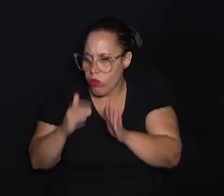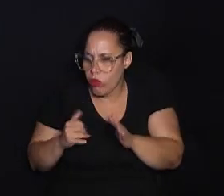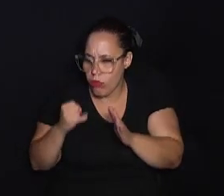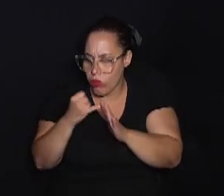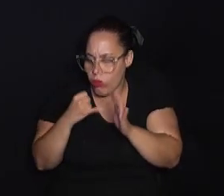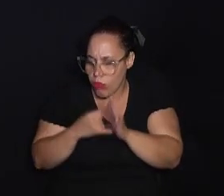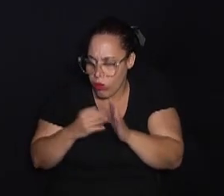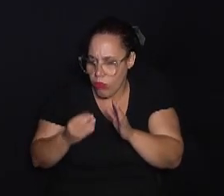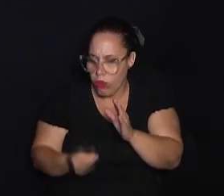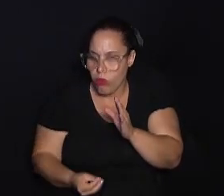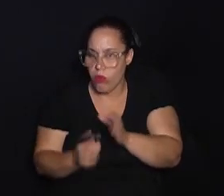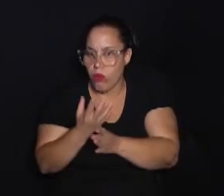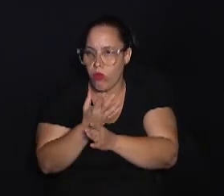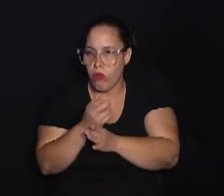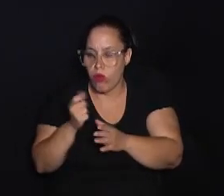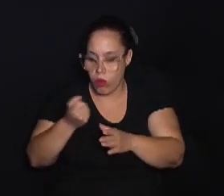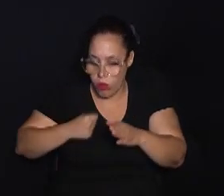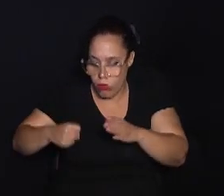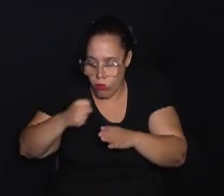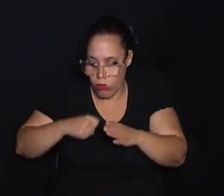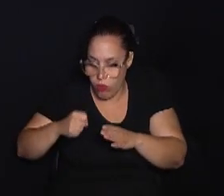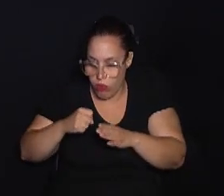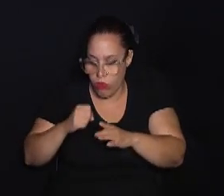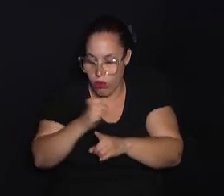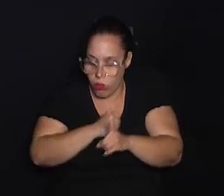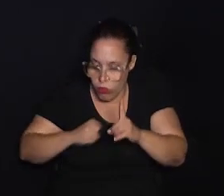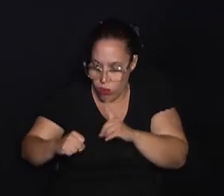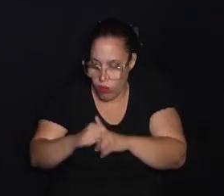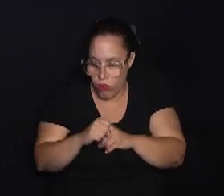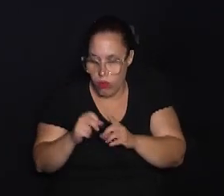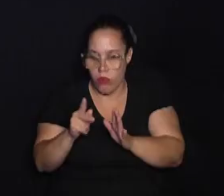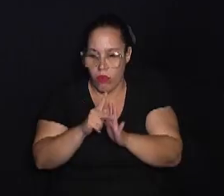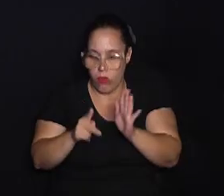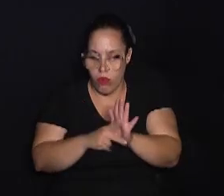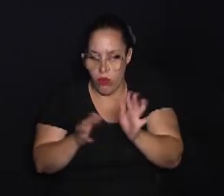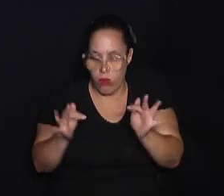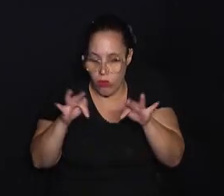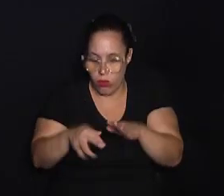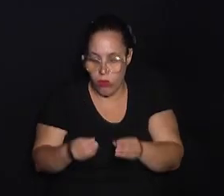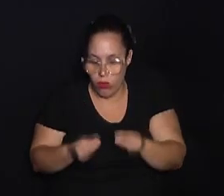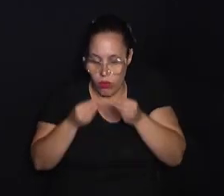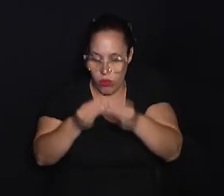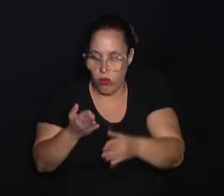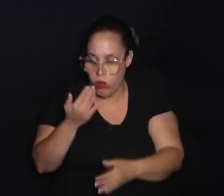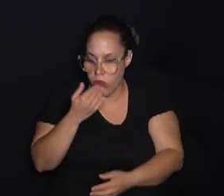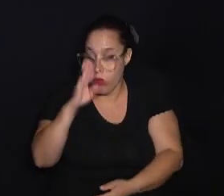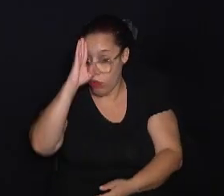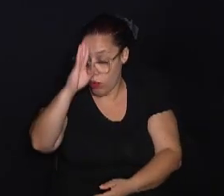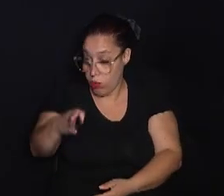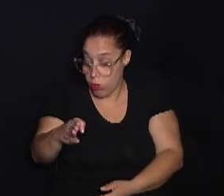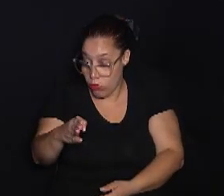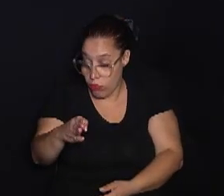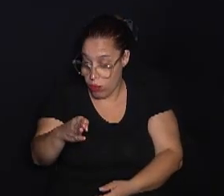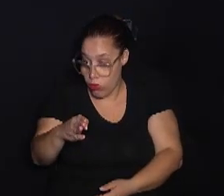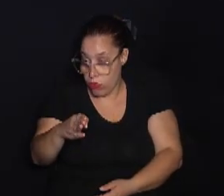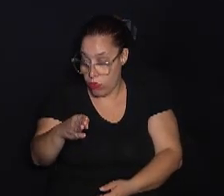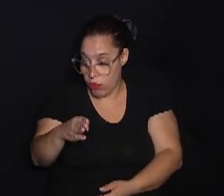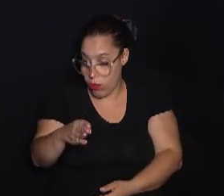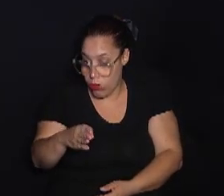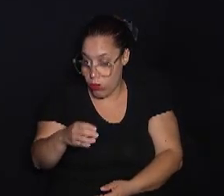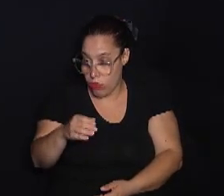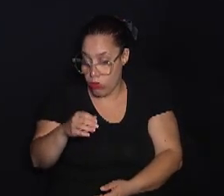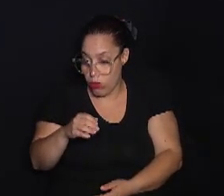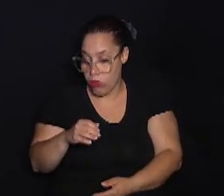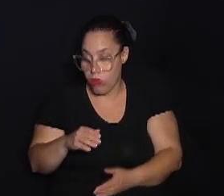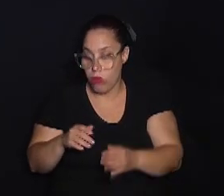Programa Municipal Cozinha Solidária em Campinas, né? Esse projeto tem a finalidade de fornecer alimentação gratuita, né? Prioritariamente para a